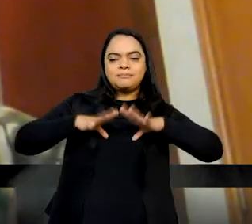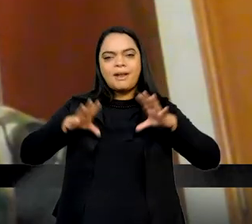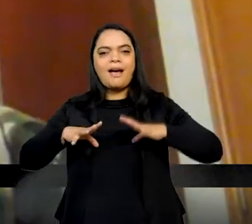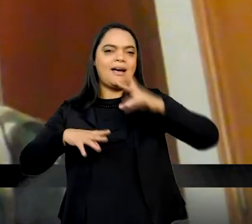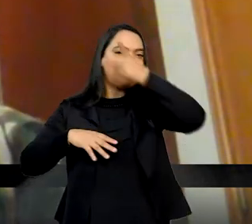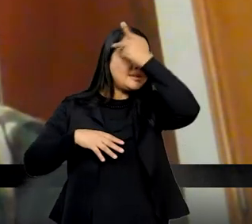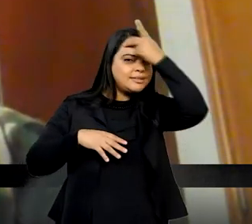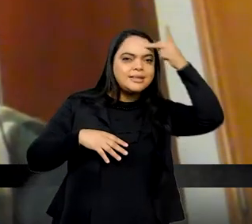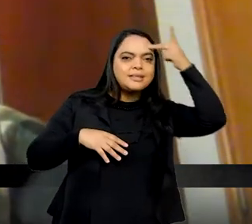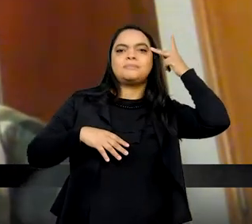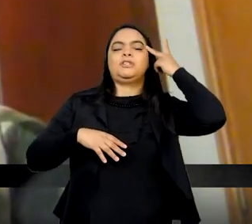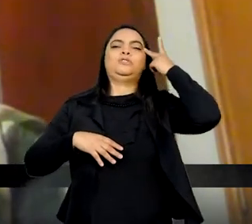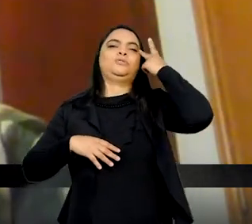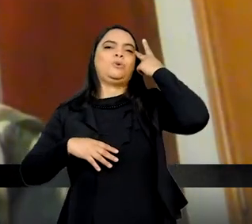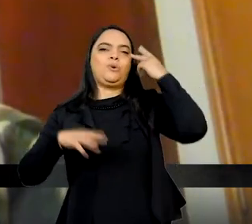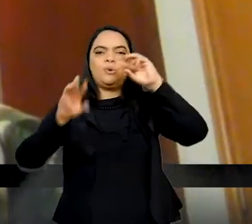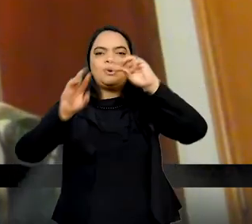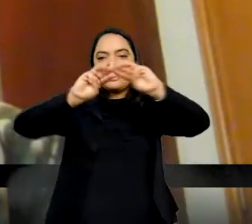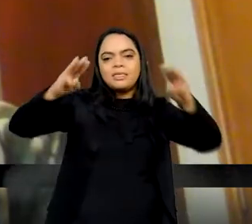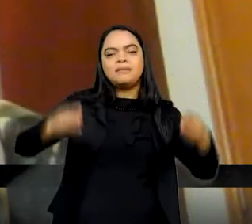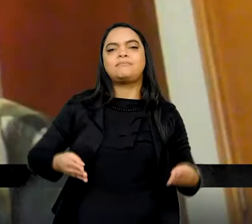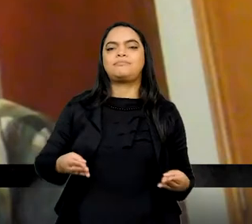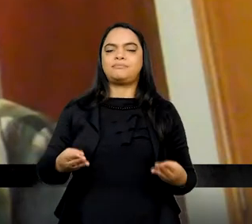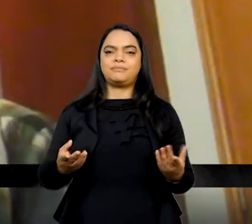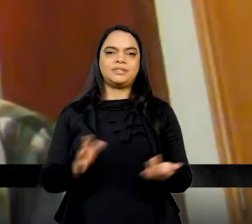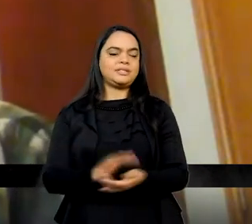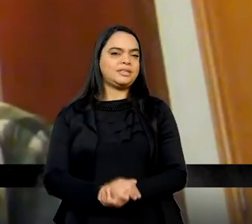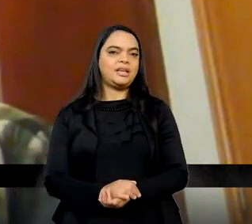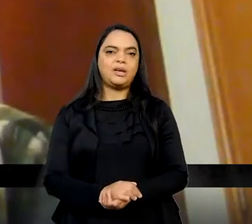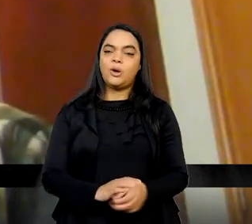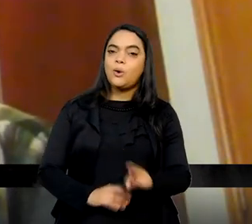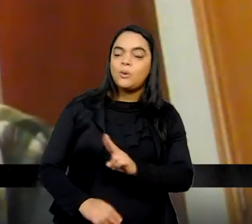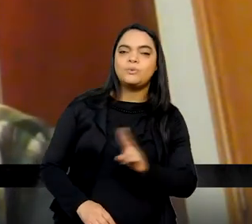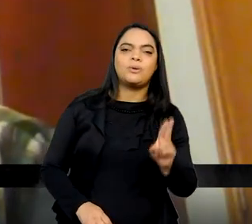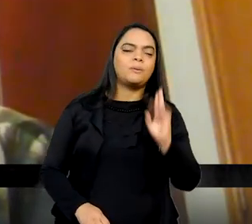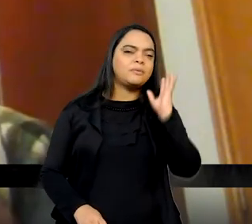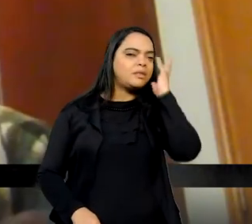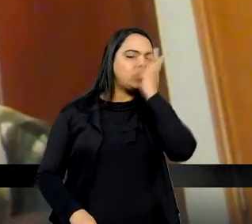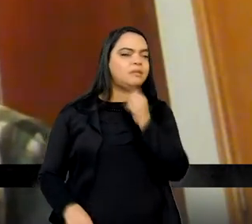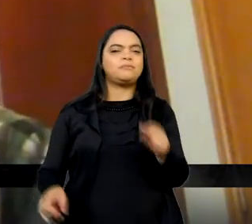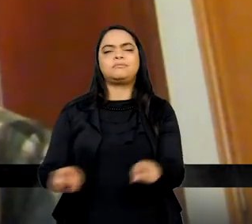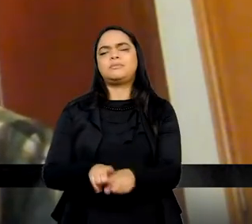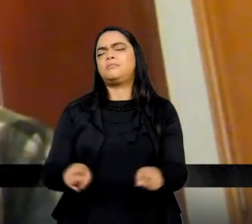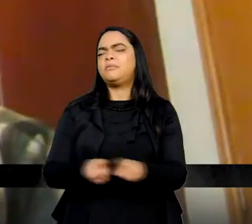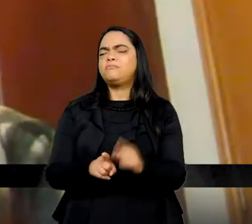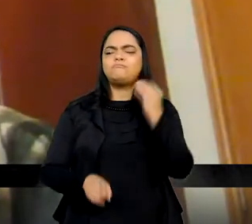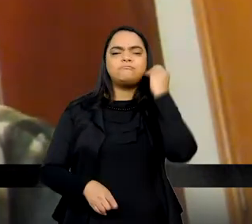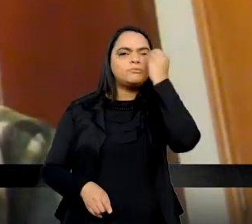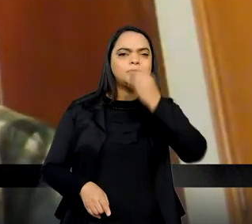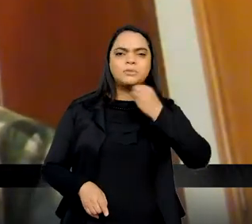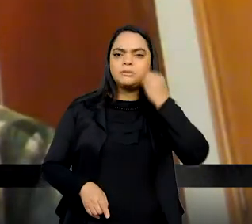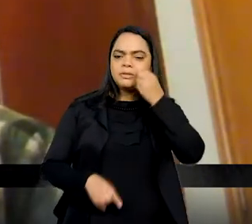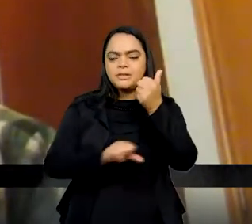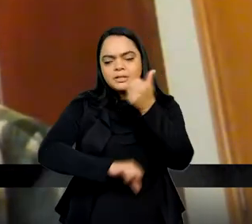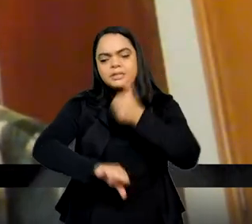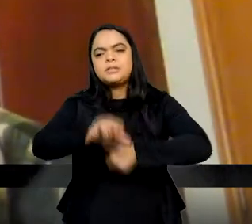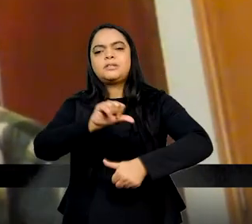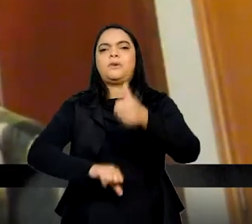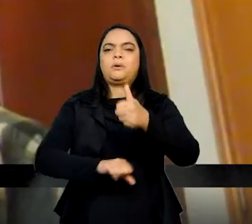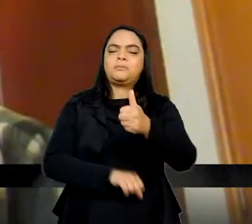nome Arruando é lindo, né? É uma experiência assim, transformadora como aluno de graduação. Estou aqui para